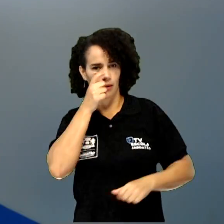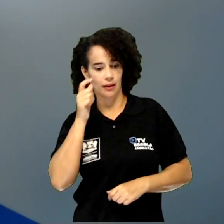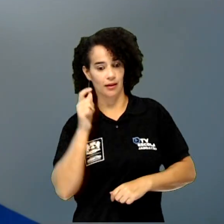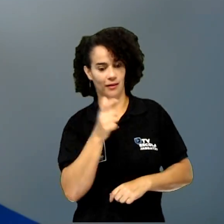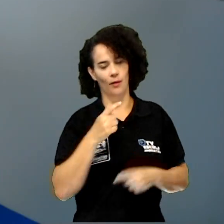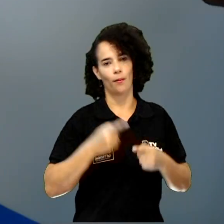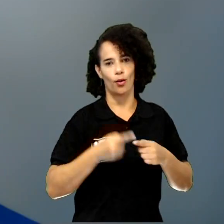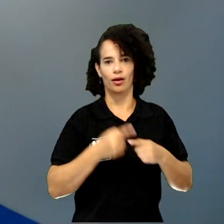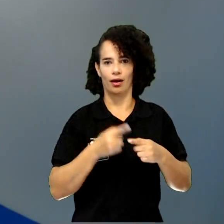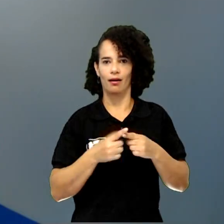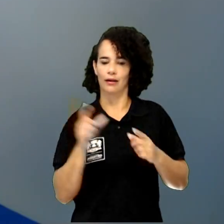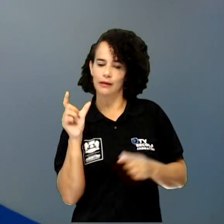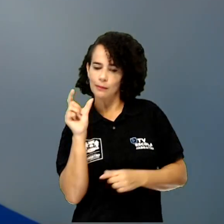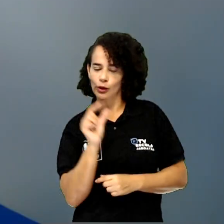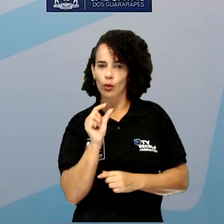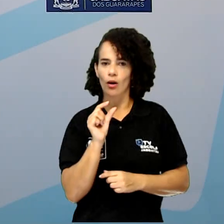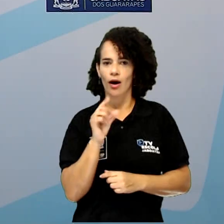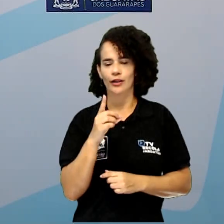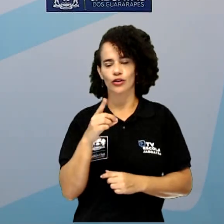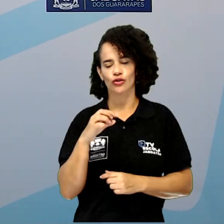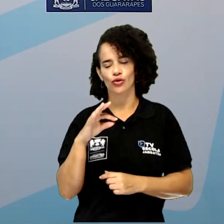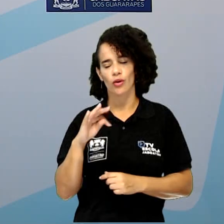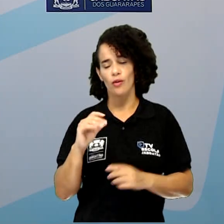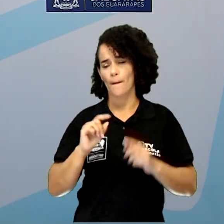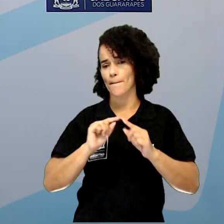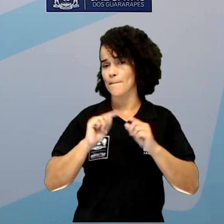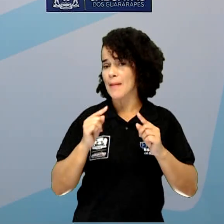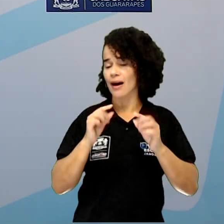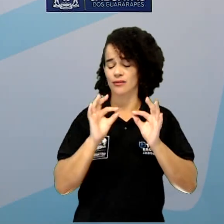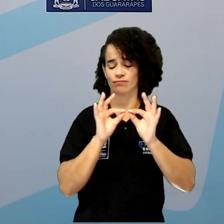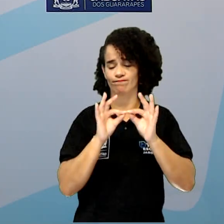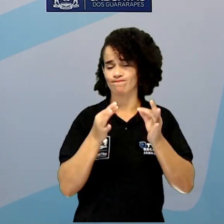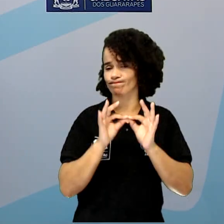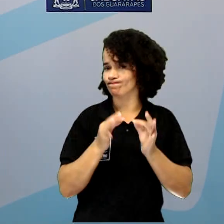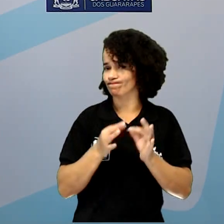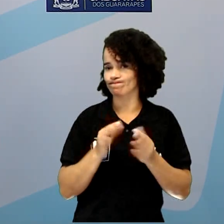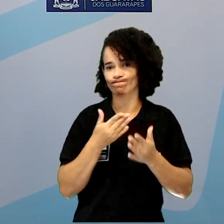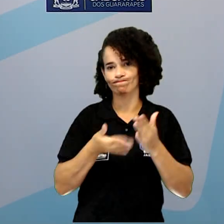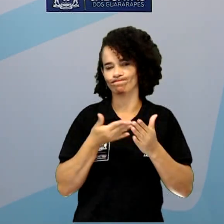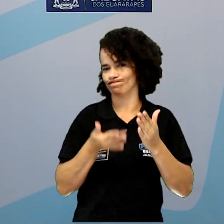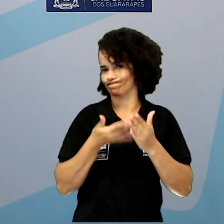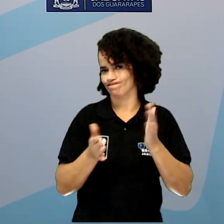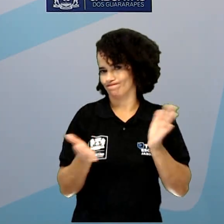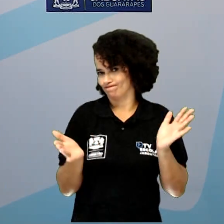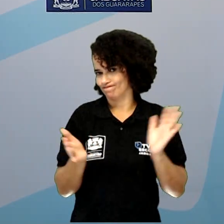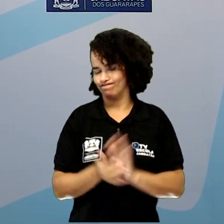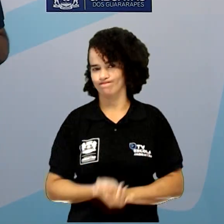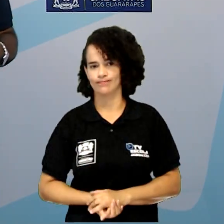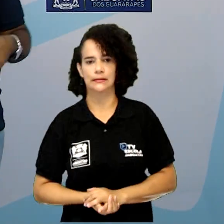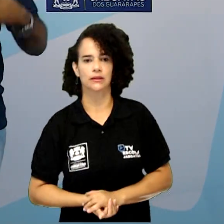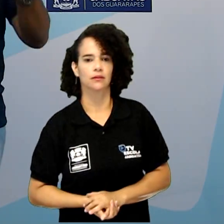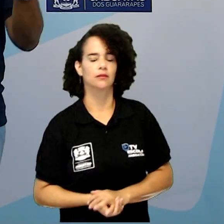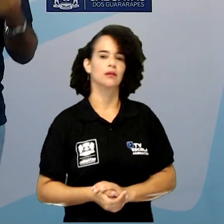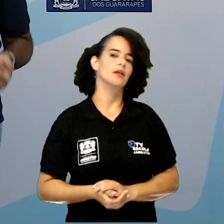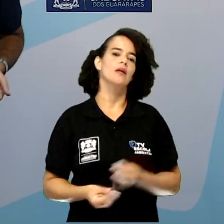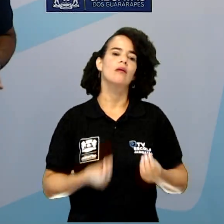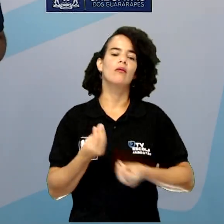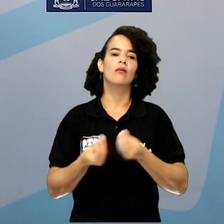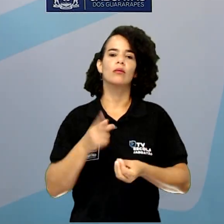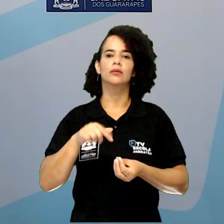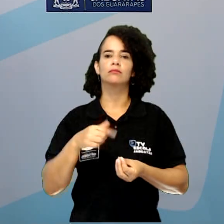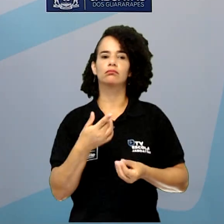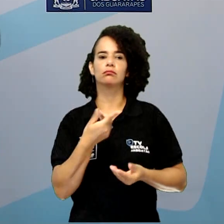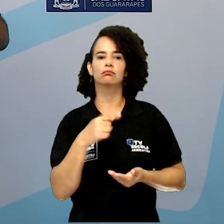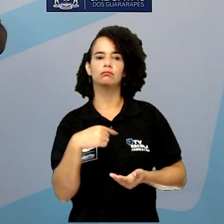diminui a distorção, mas os detalhes são perdidos, tá? E aí, como a gente tem hoje